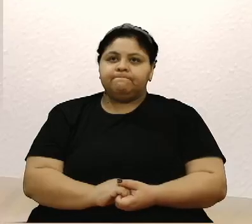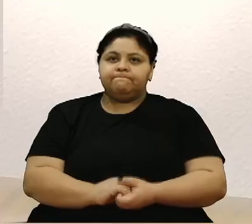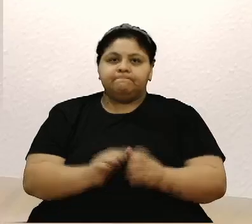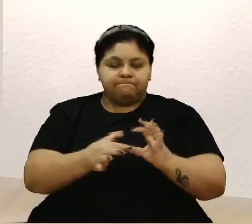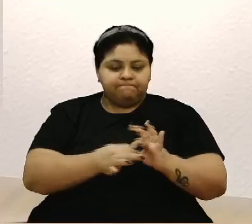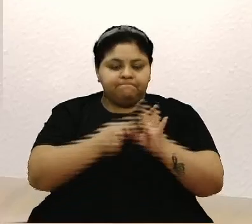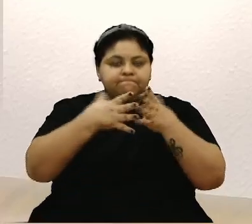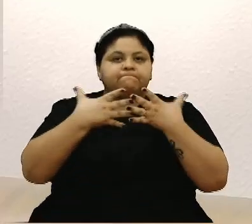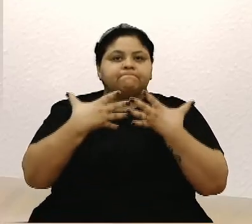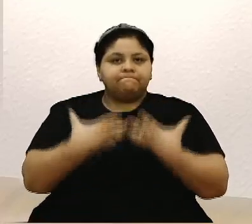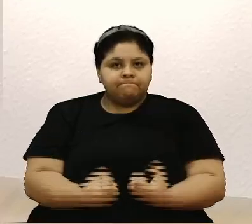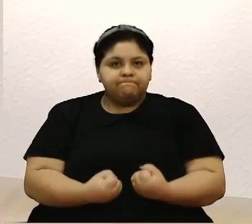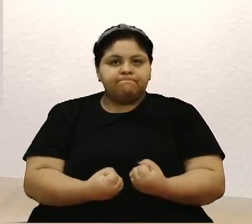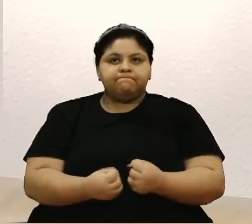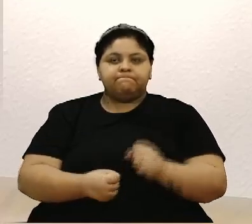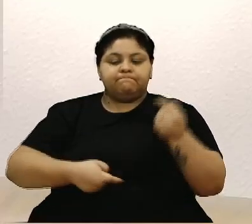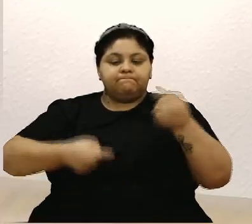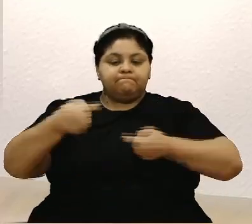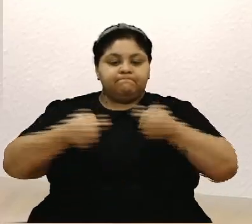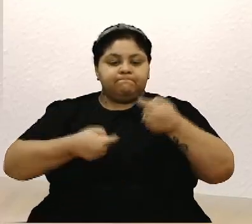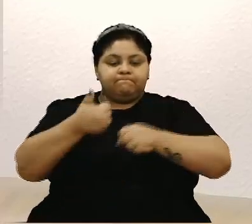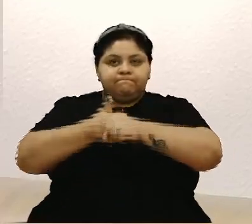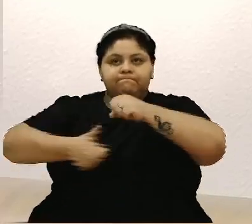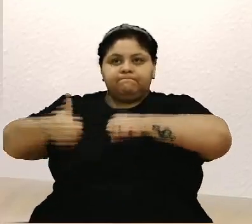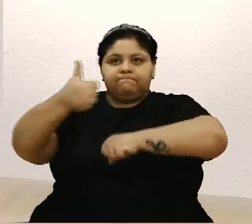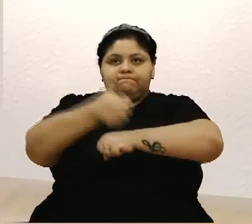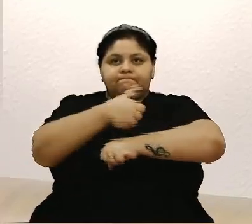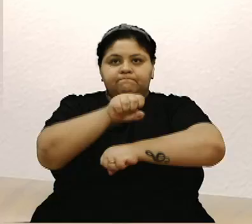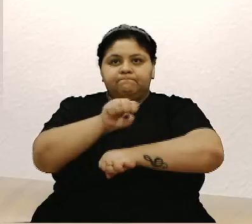Dispensa concedida. Em discussão, substitutivo